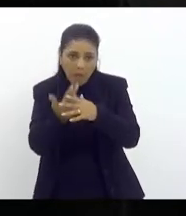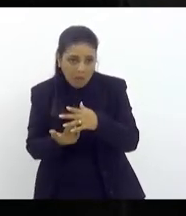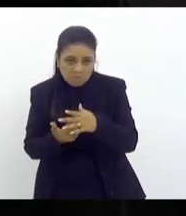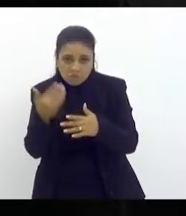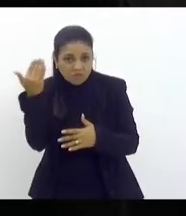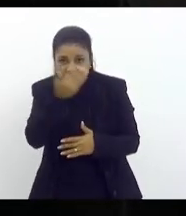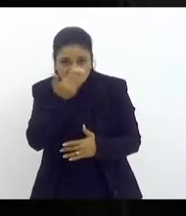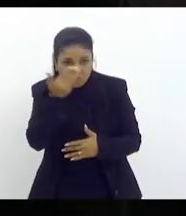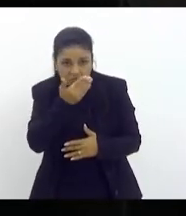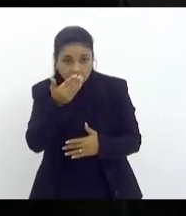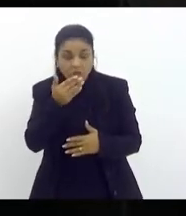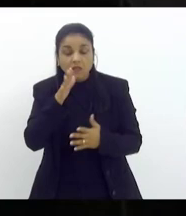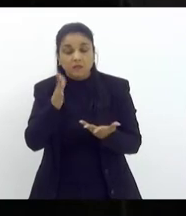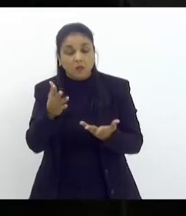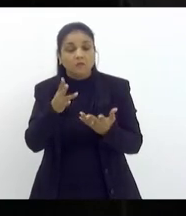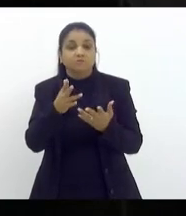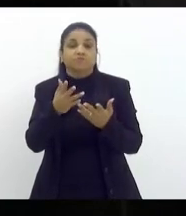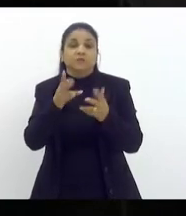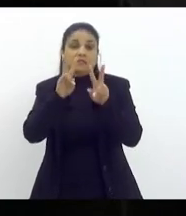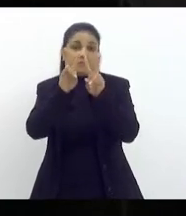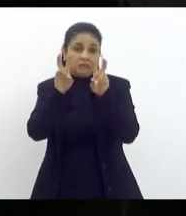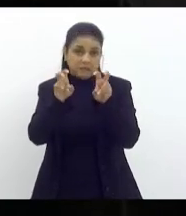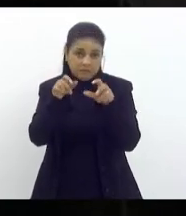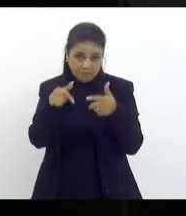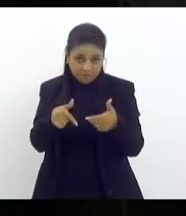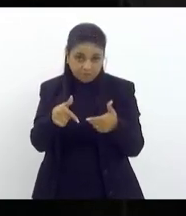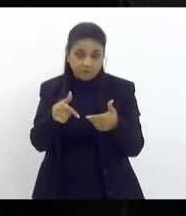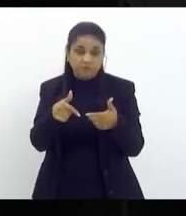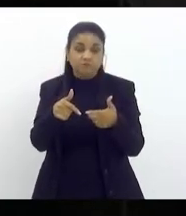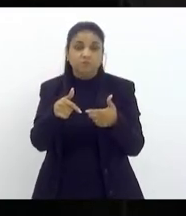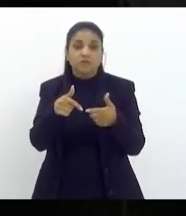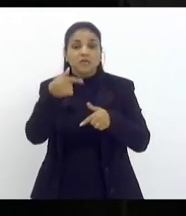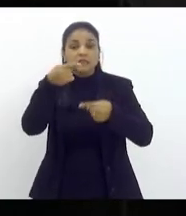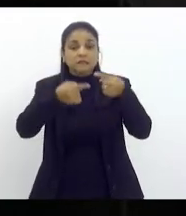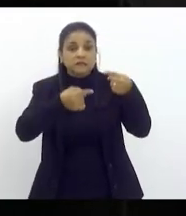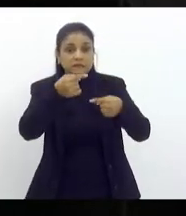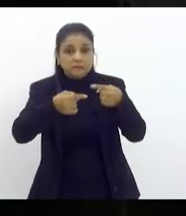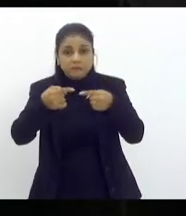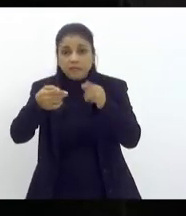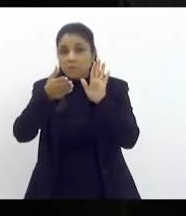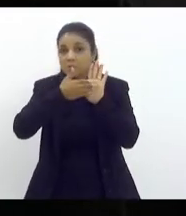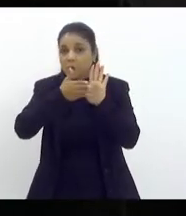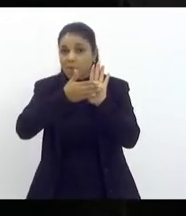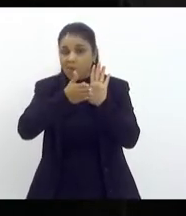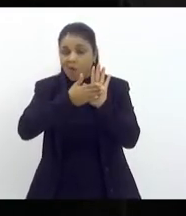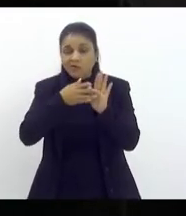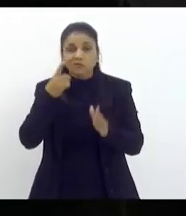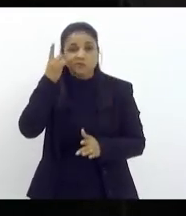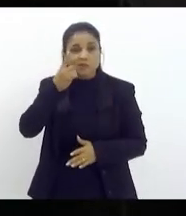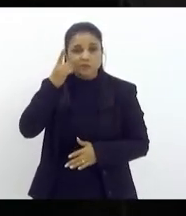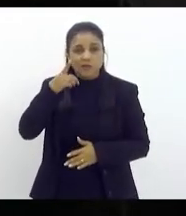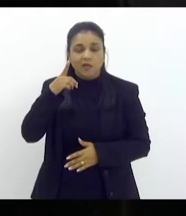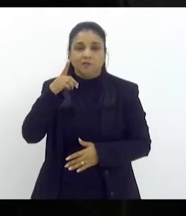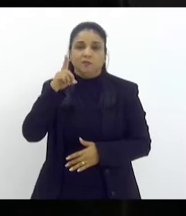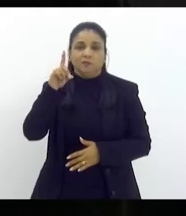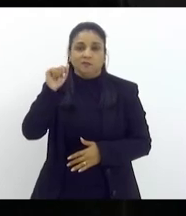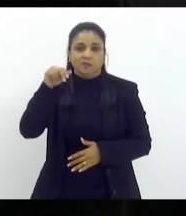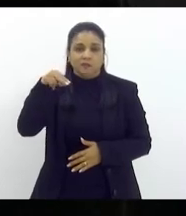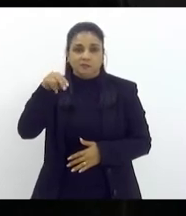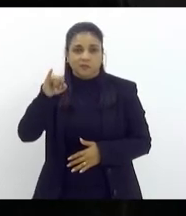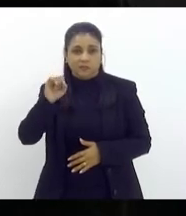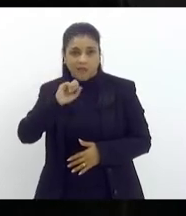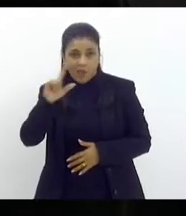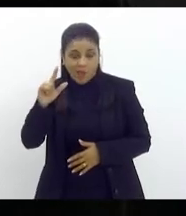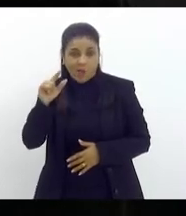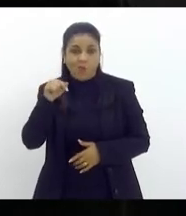eu considero bem relevante a possibilidade de debater essa proposta do deputado Daniel liberon que põe luz a